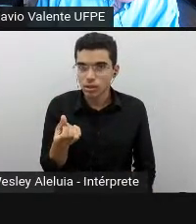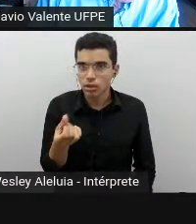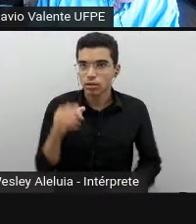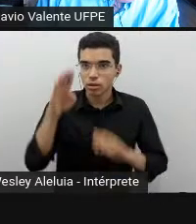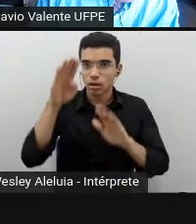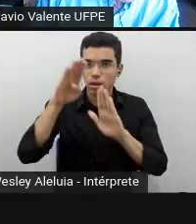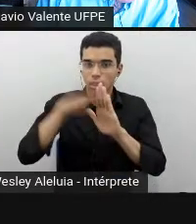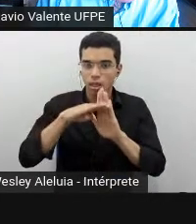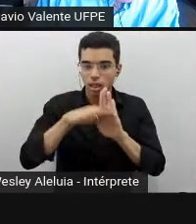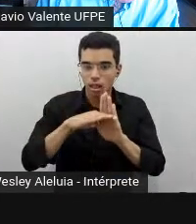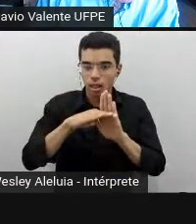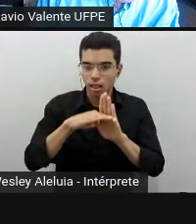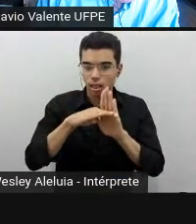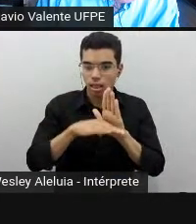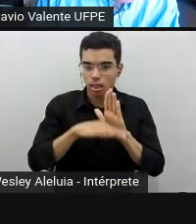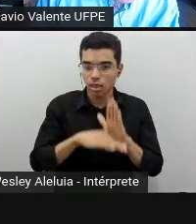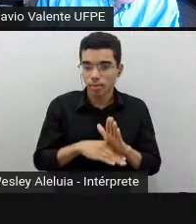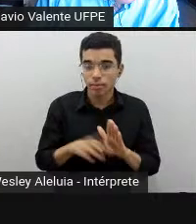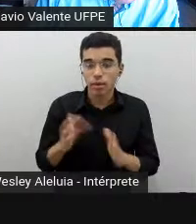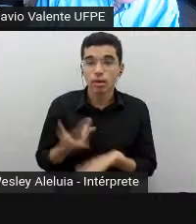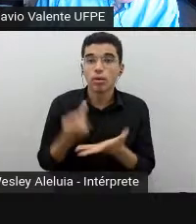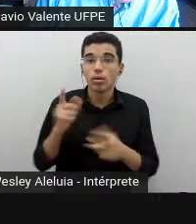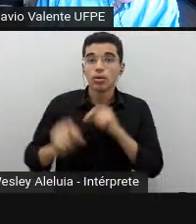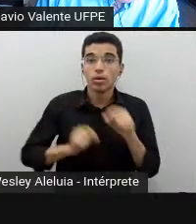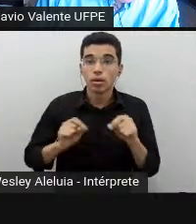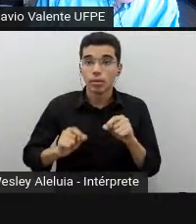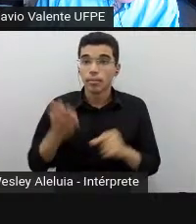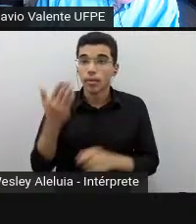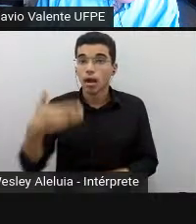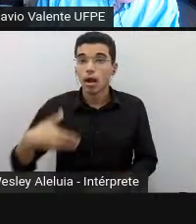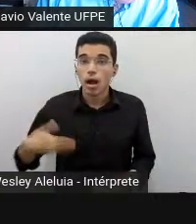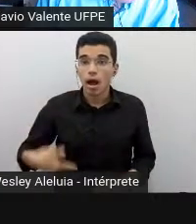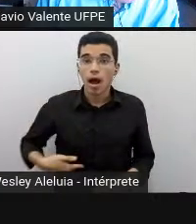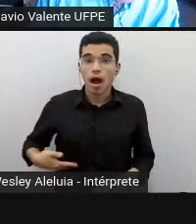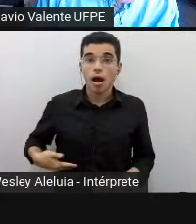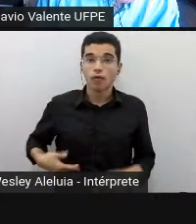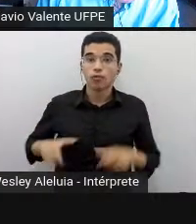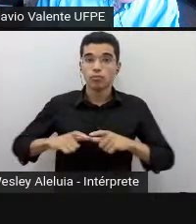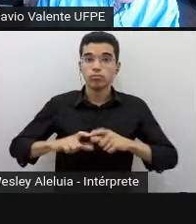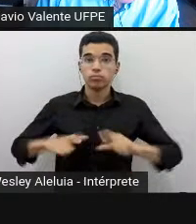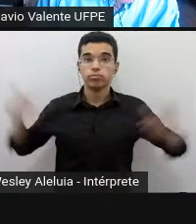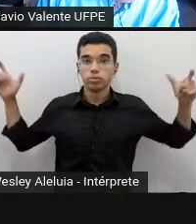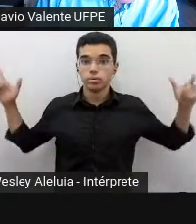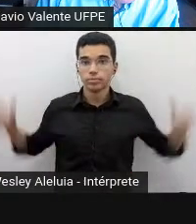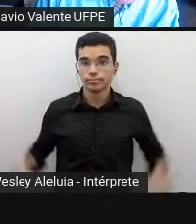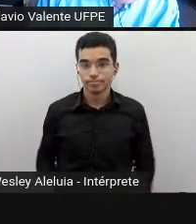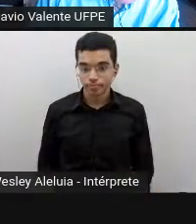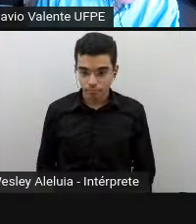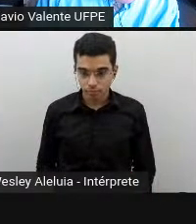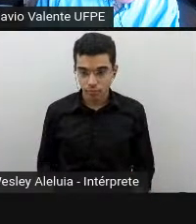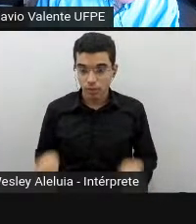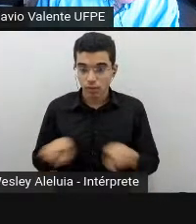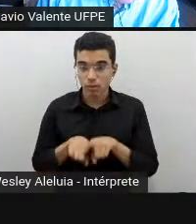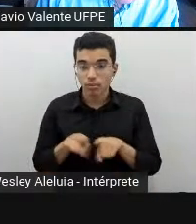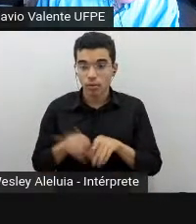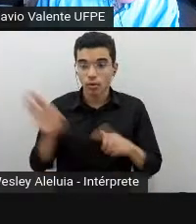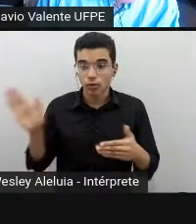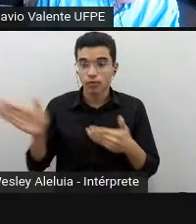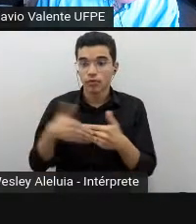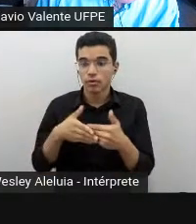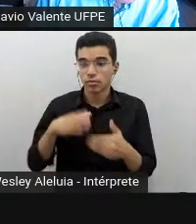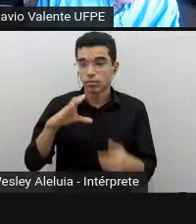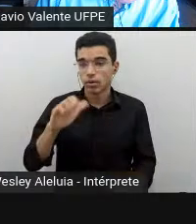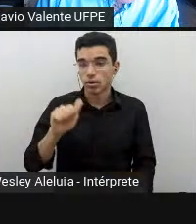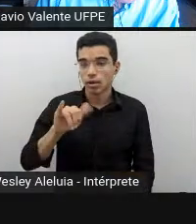hoje à tarde pela professora Fernanda. O fechamento do Conselho Nacional em janeiro de 2019 e o fechamento da